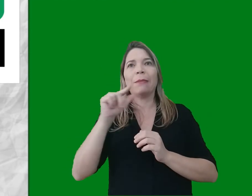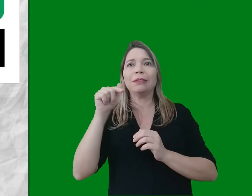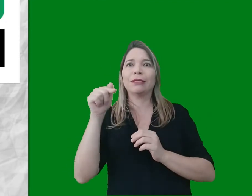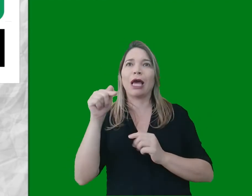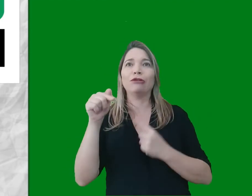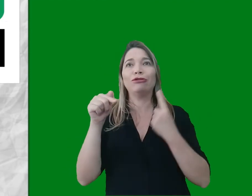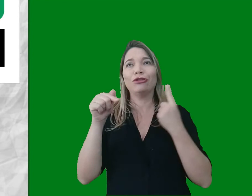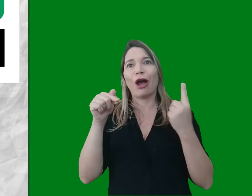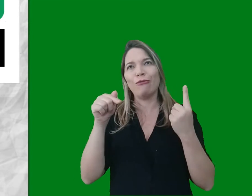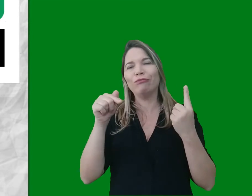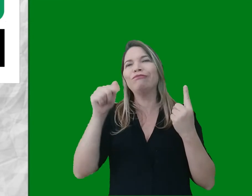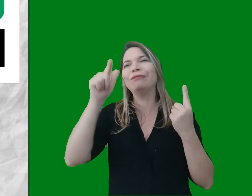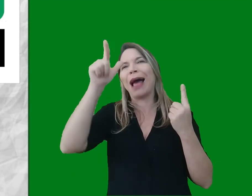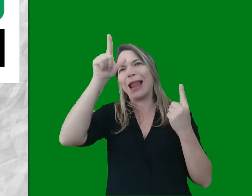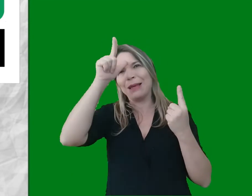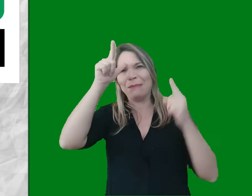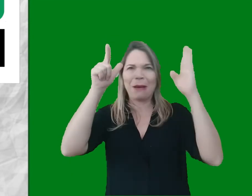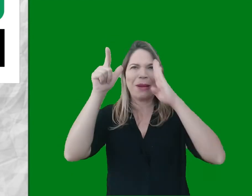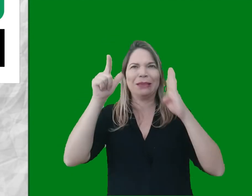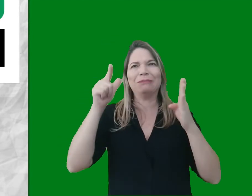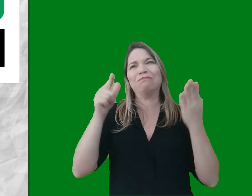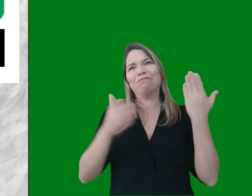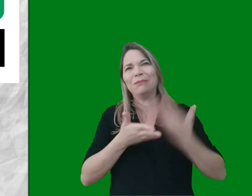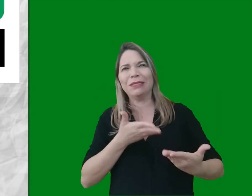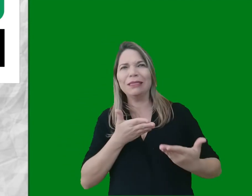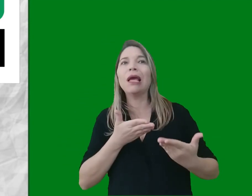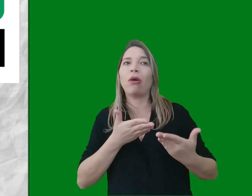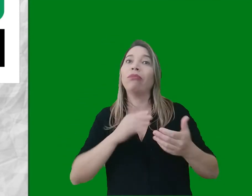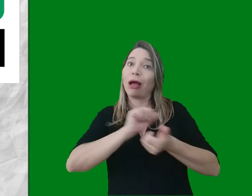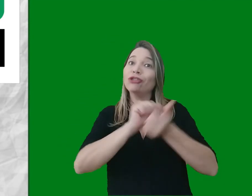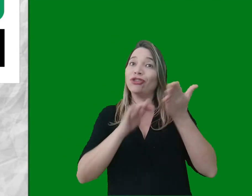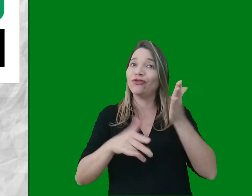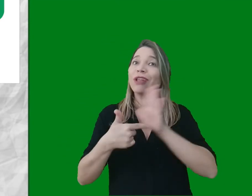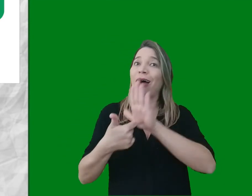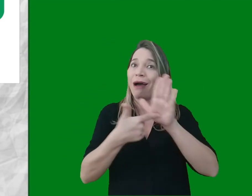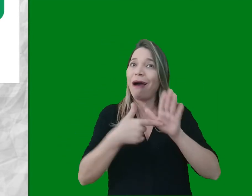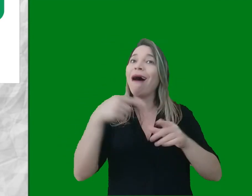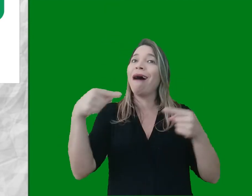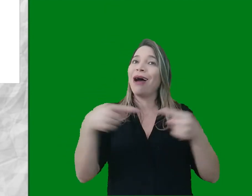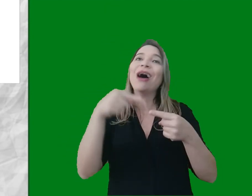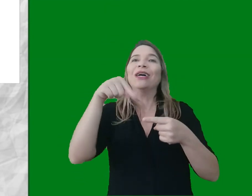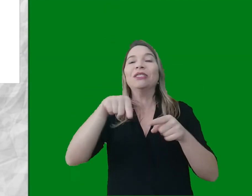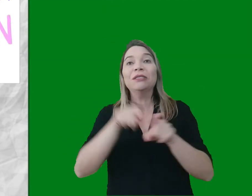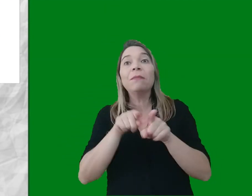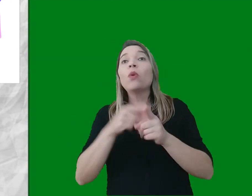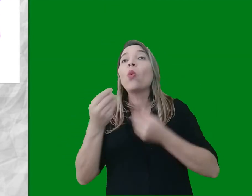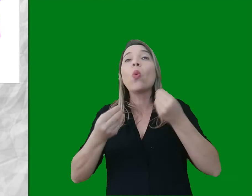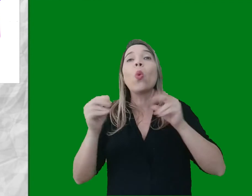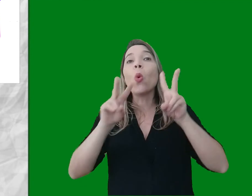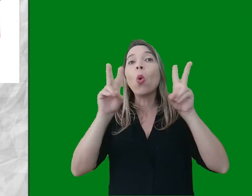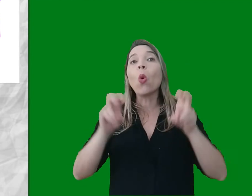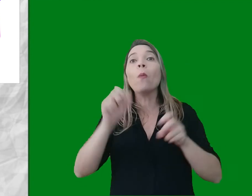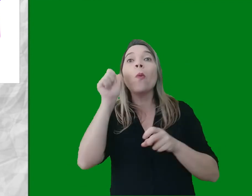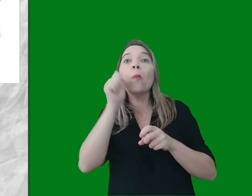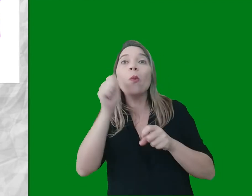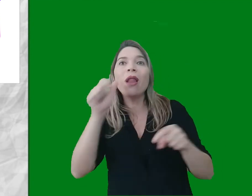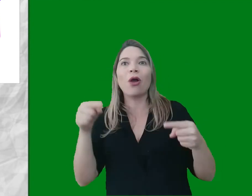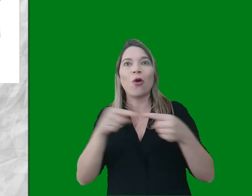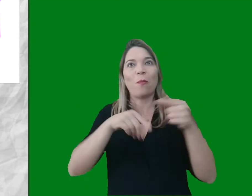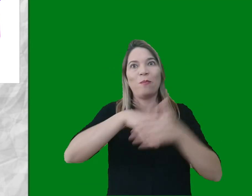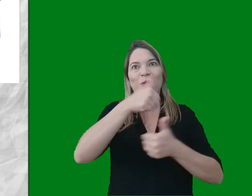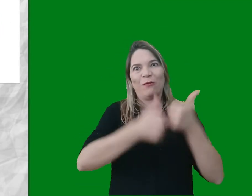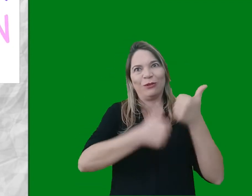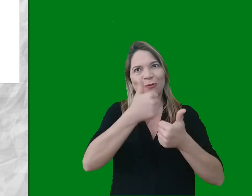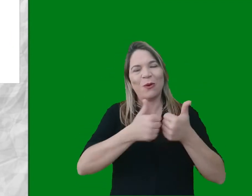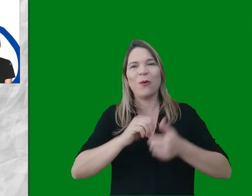para a Alemanha e os contextos social e futebolístico que levaram a esse resultado e as questões sobre o futebol jogado por mulheres. No